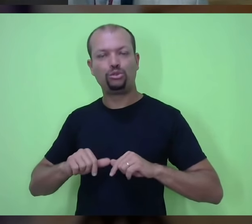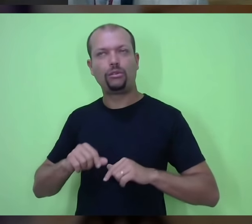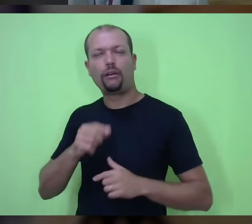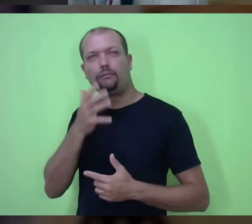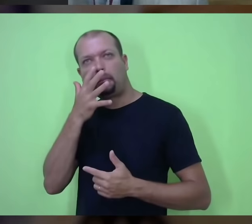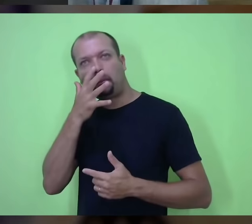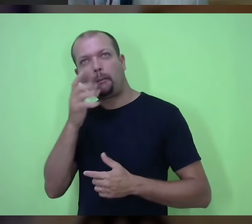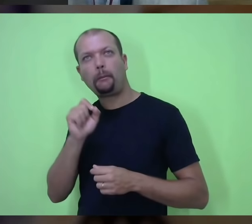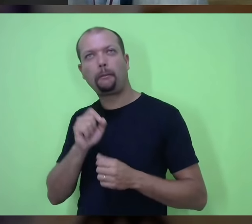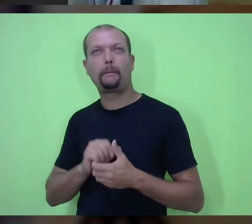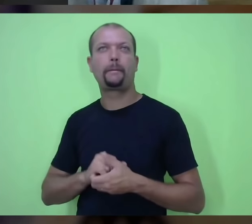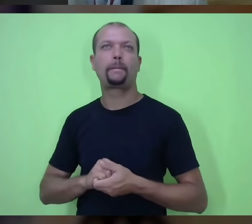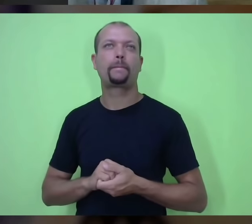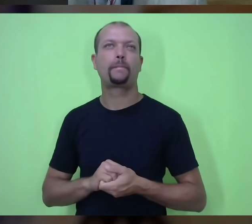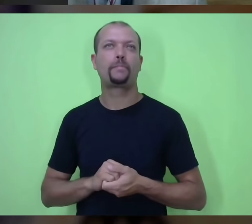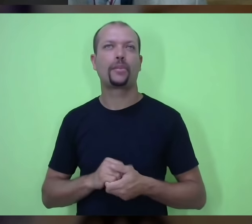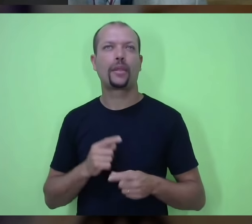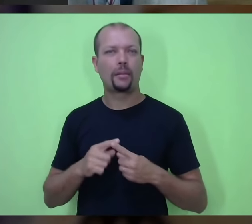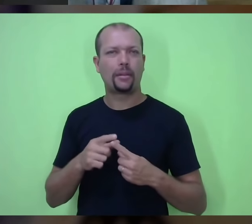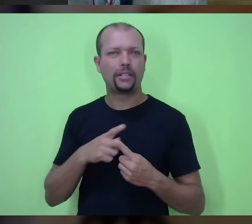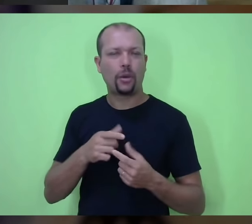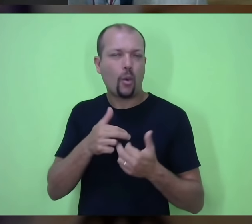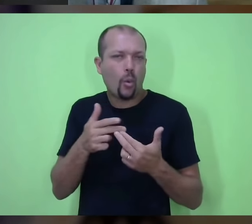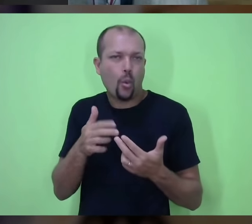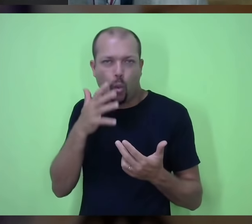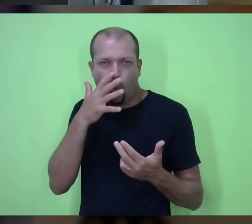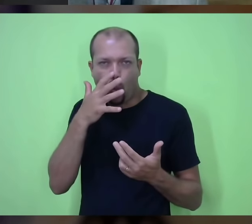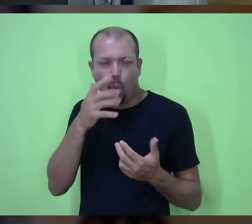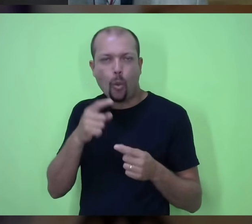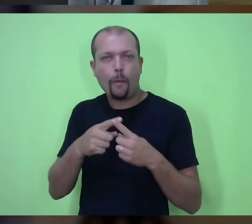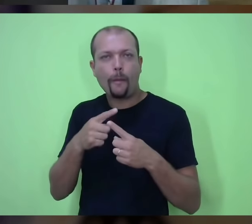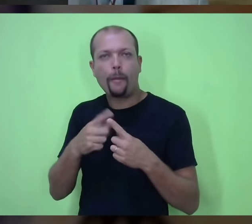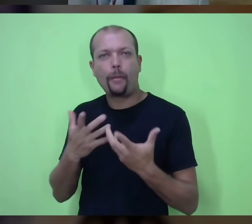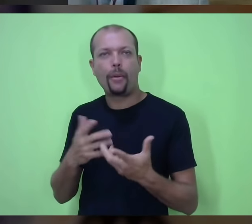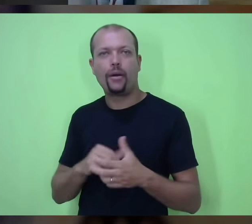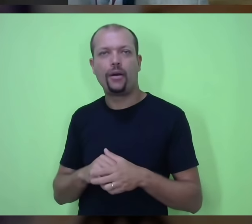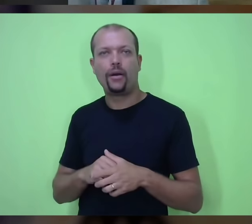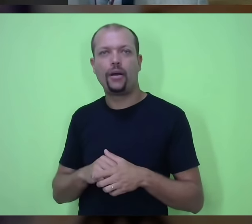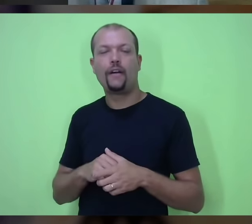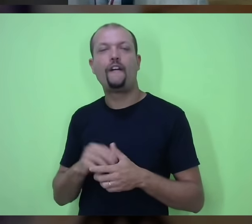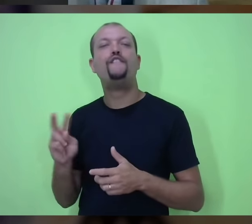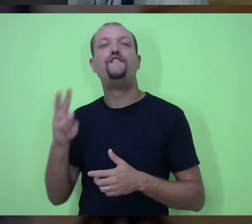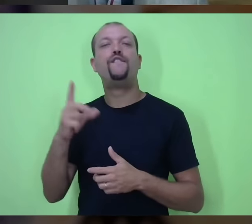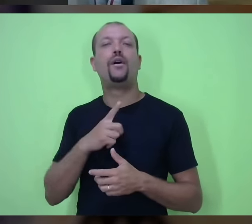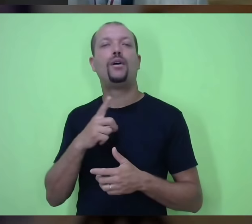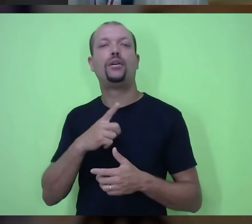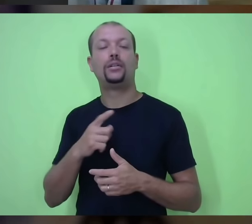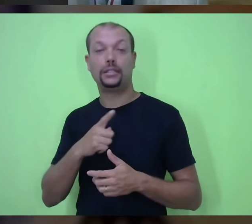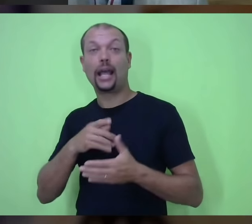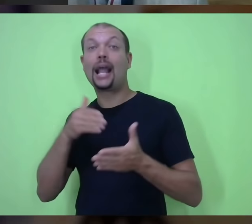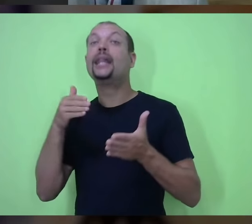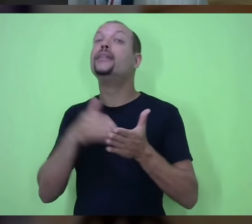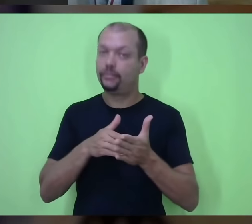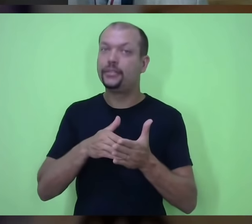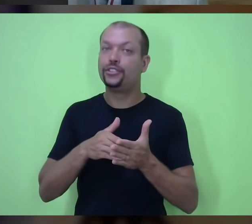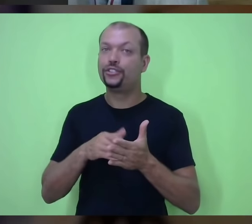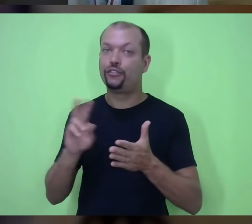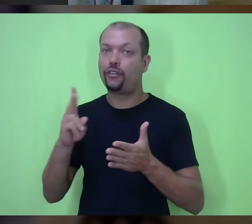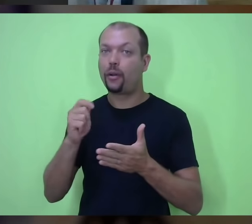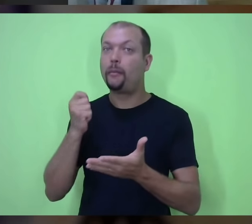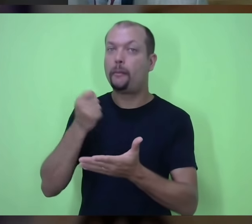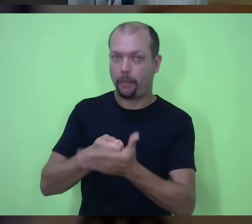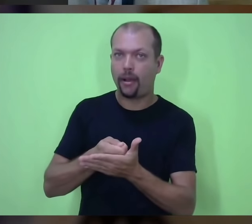bem interessante. E você trouxe algumas coisas muito interessantes relacionadas a essa questão do preço. Havia um limite, né, que